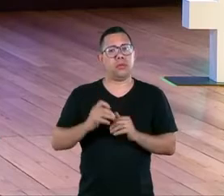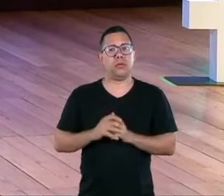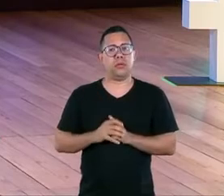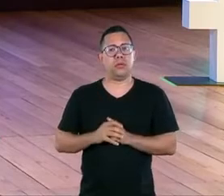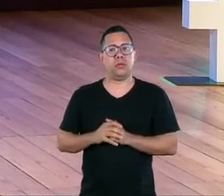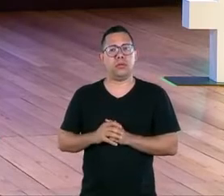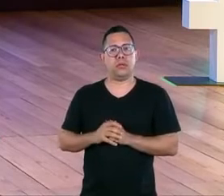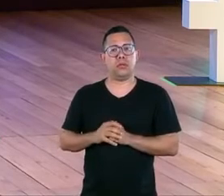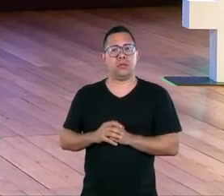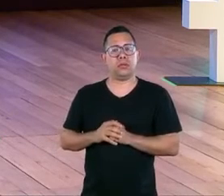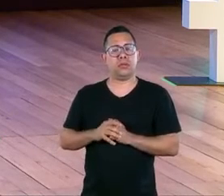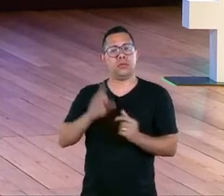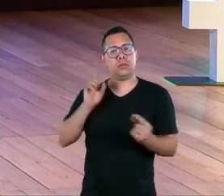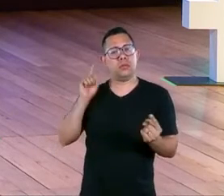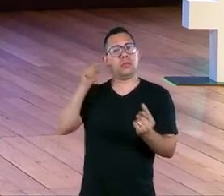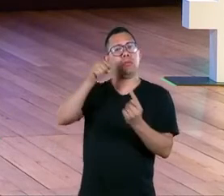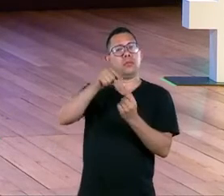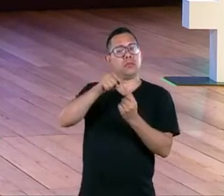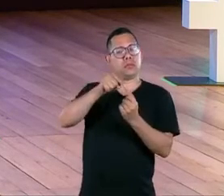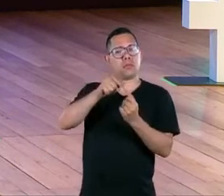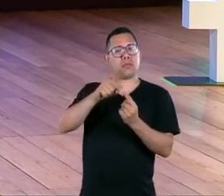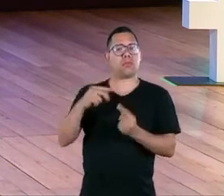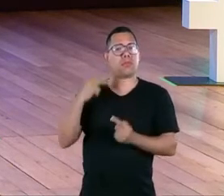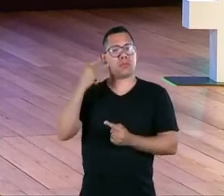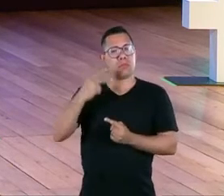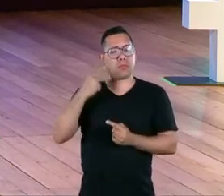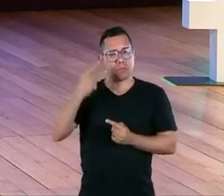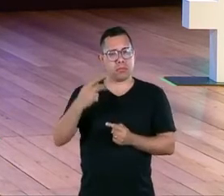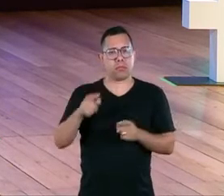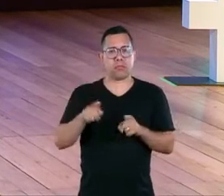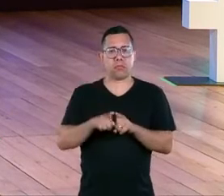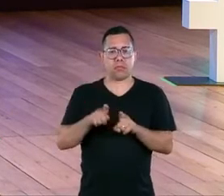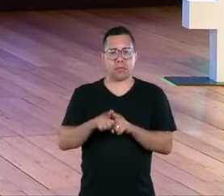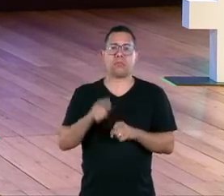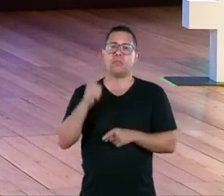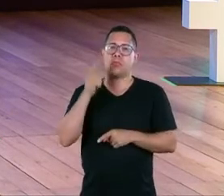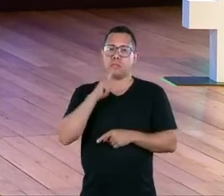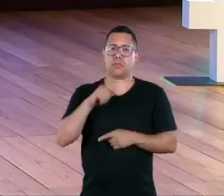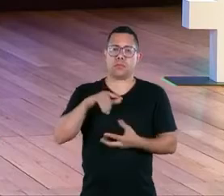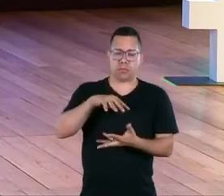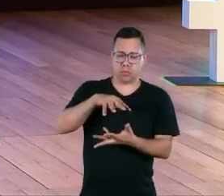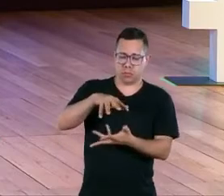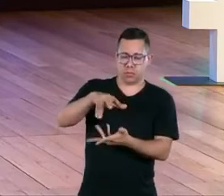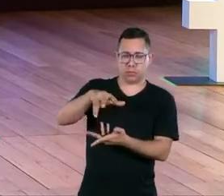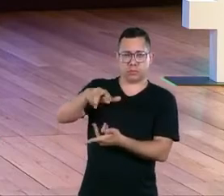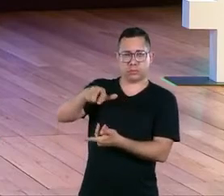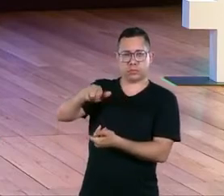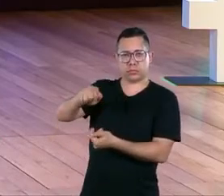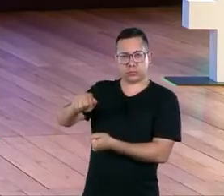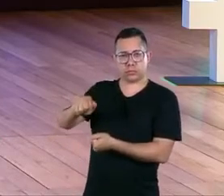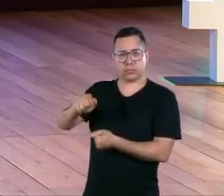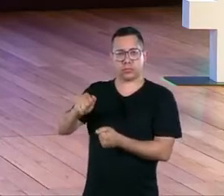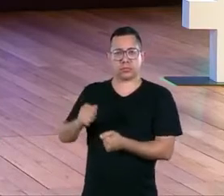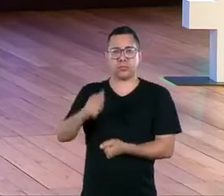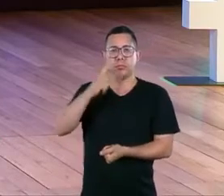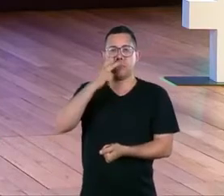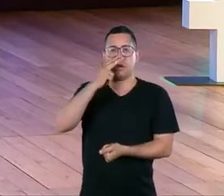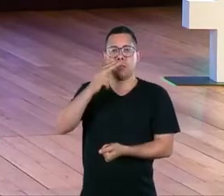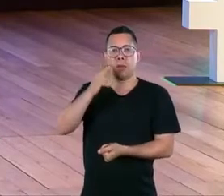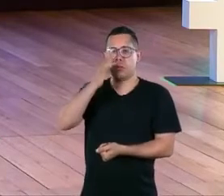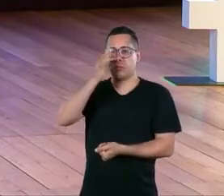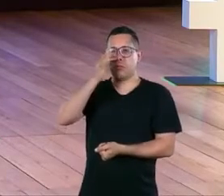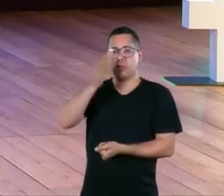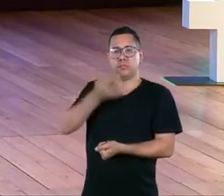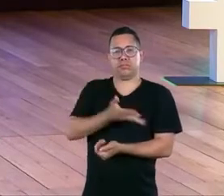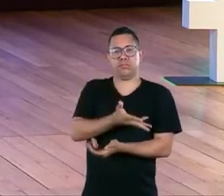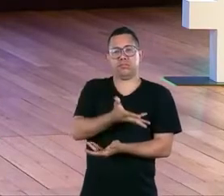civilização como meta. Somente assim, a espaçonave Terra poderá ser concebida como um imenso jardim, imagem